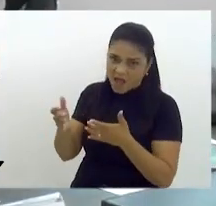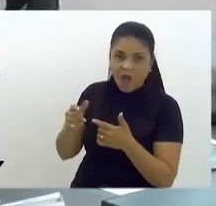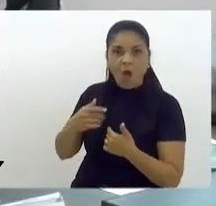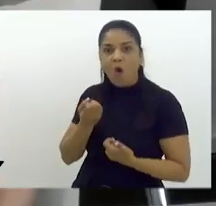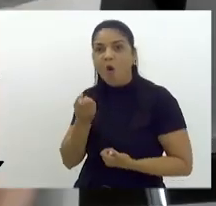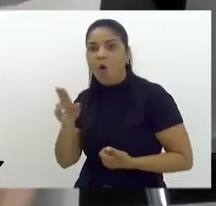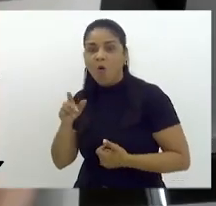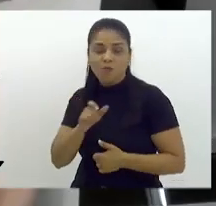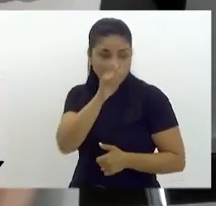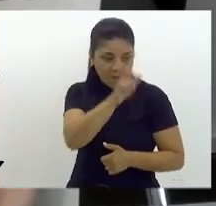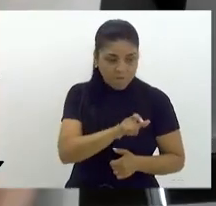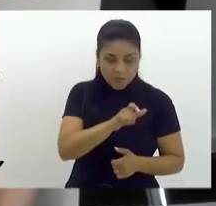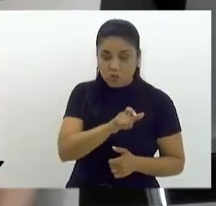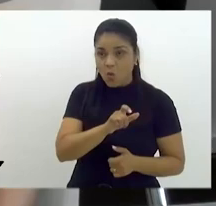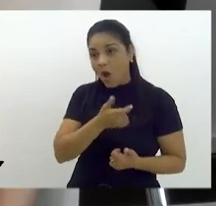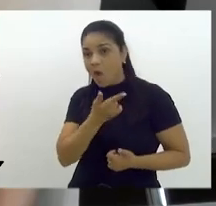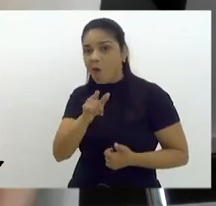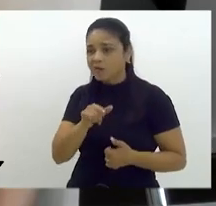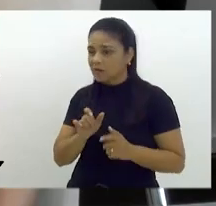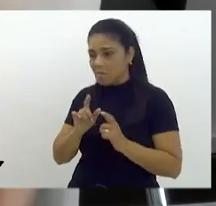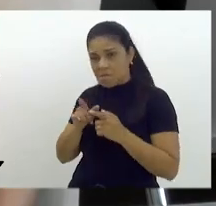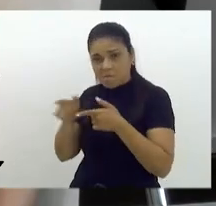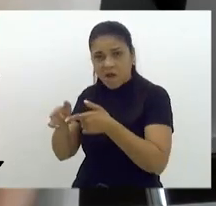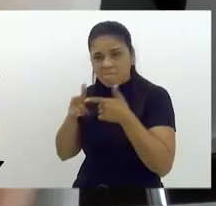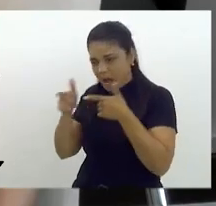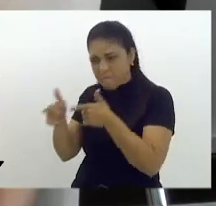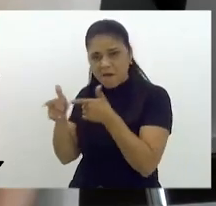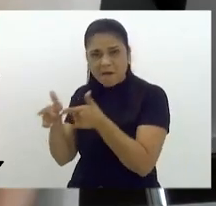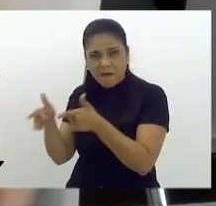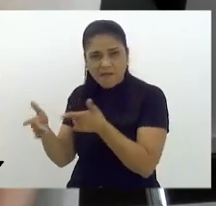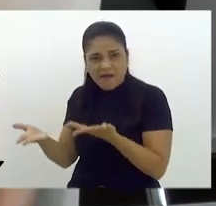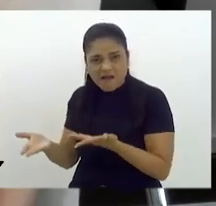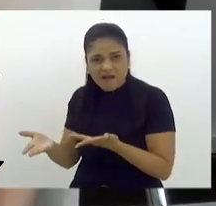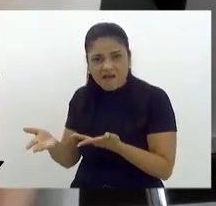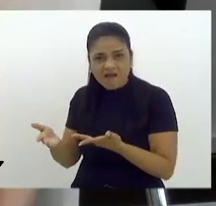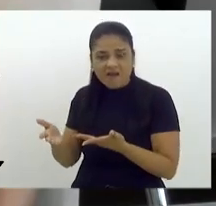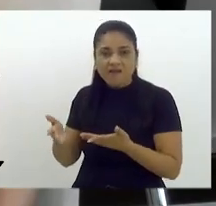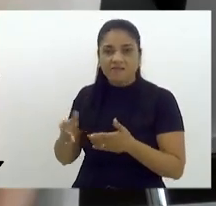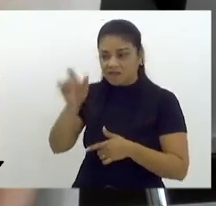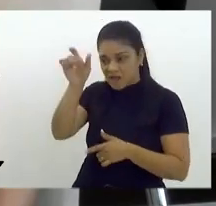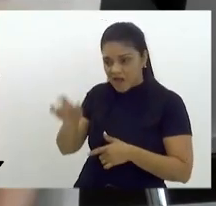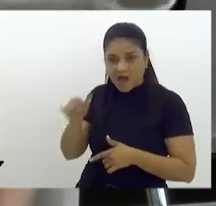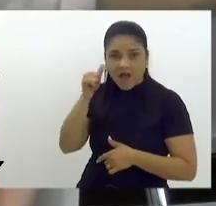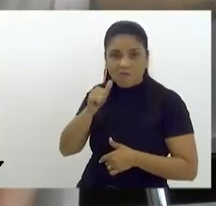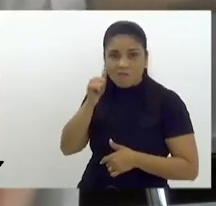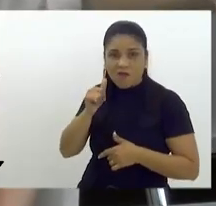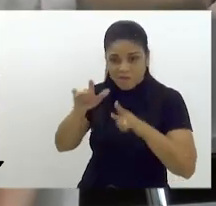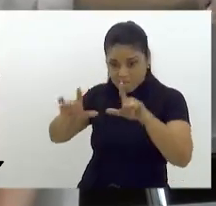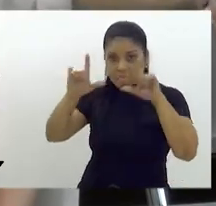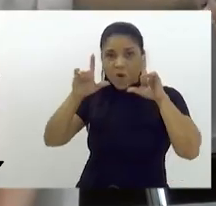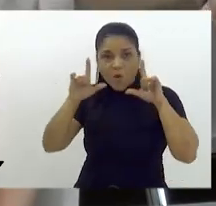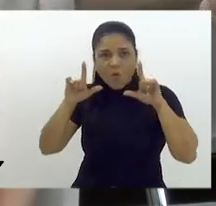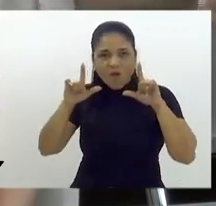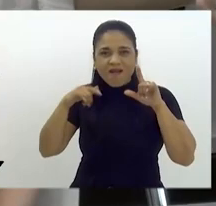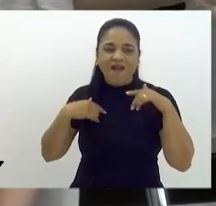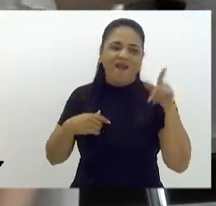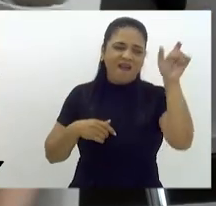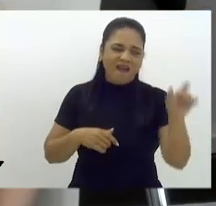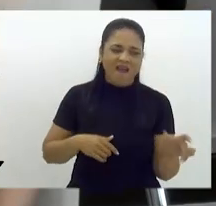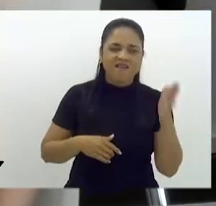a perversidade do agressor muitas vezes é simular que a própria mulher está se expondo porque ele já sabe que ela vai ser atacada